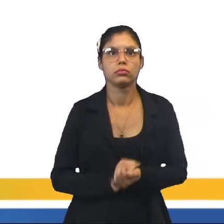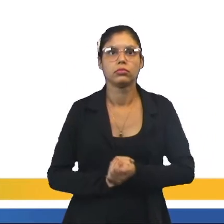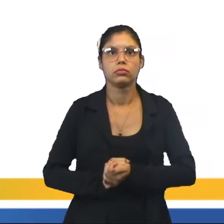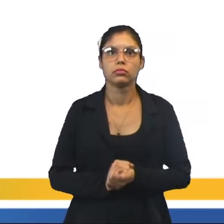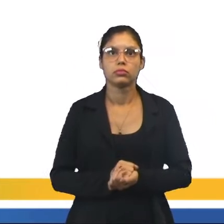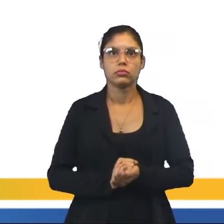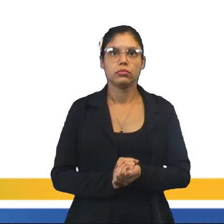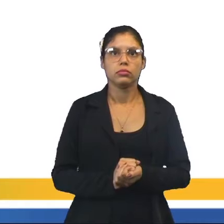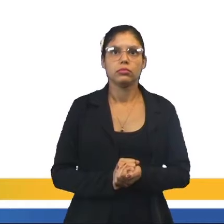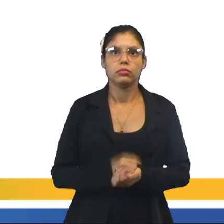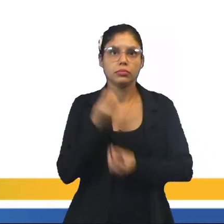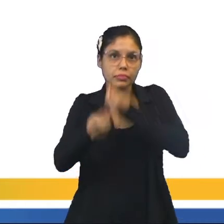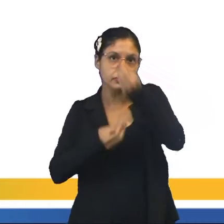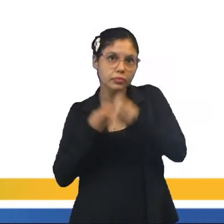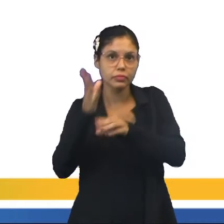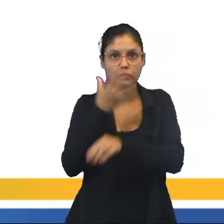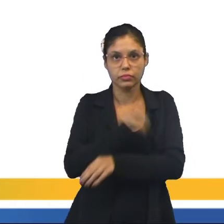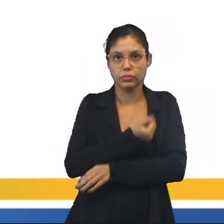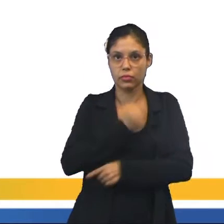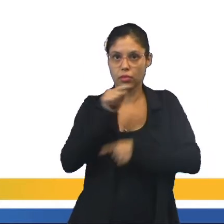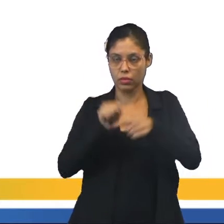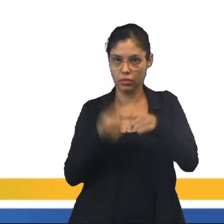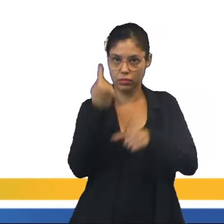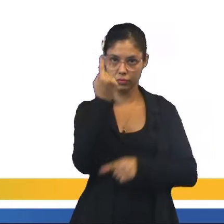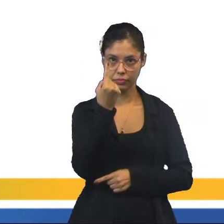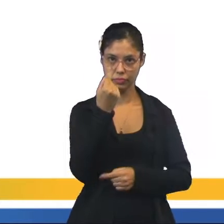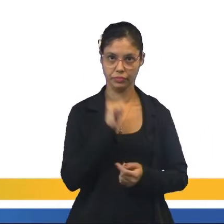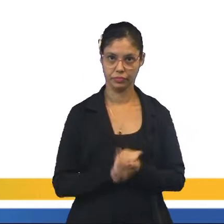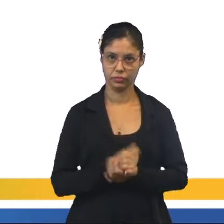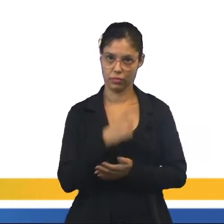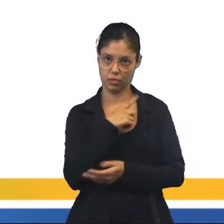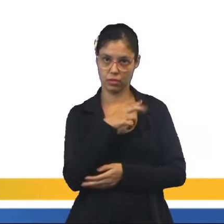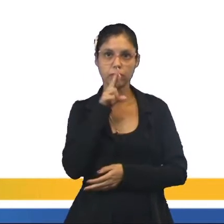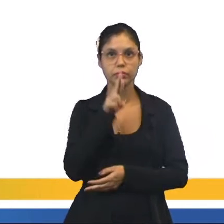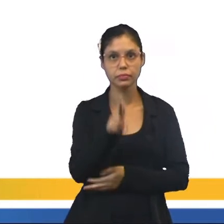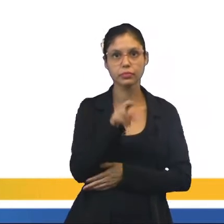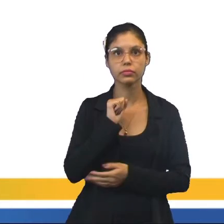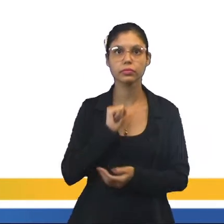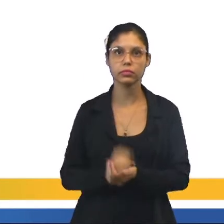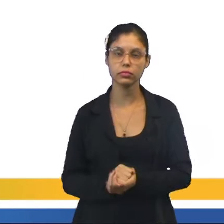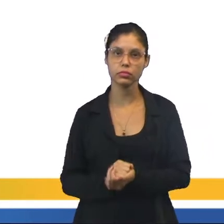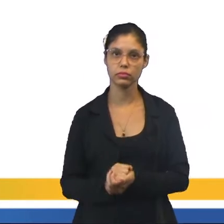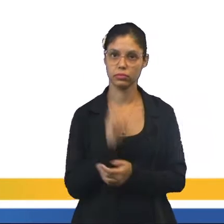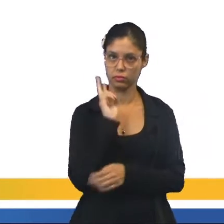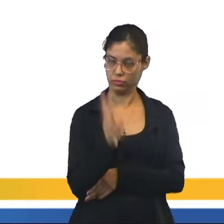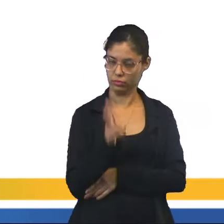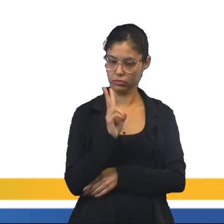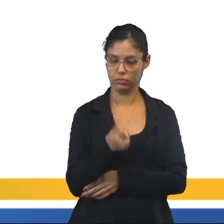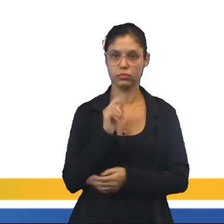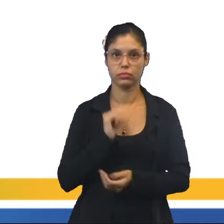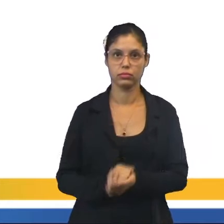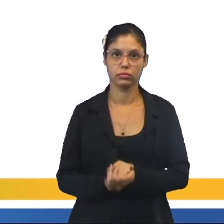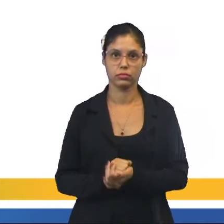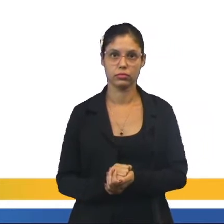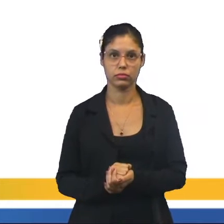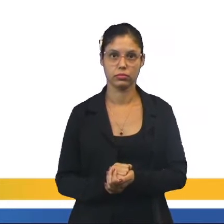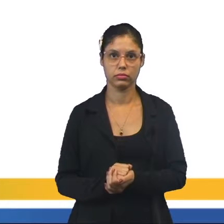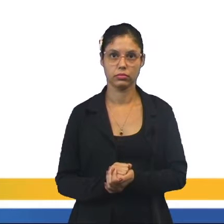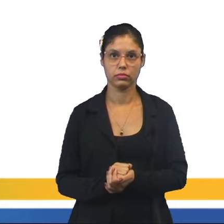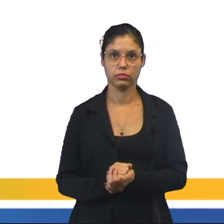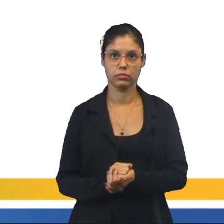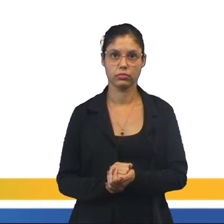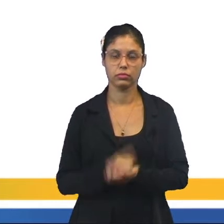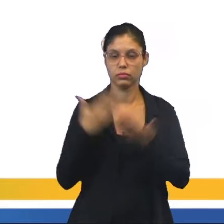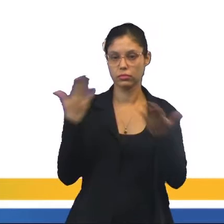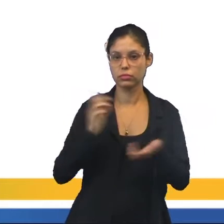concurso. Como o número dividido por 1 tem como resultado ele mesmo,